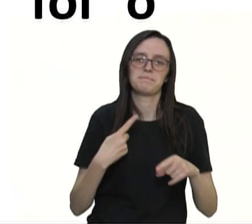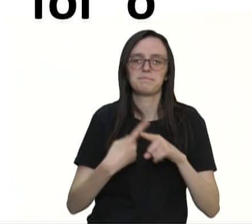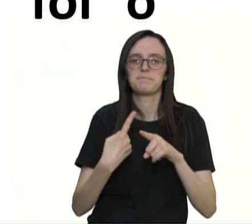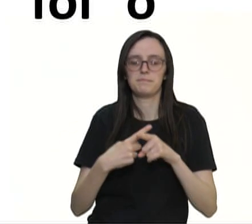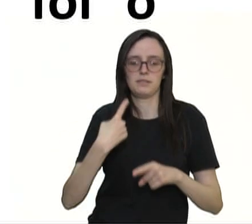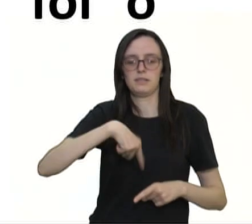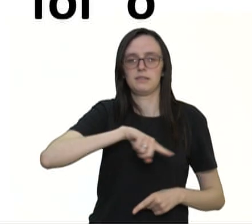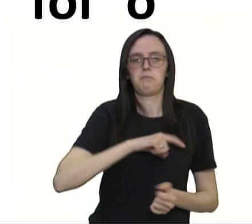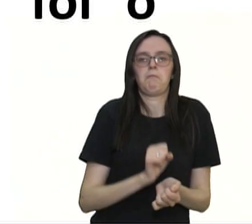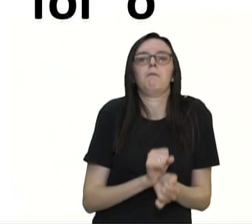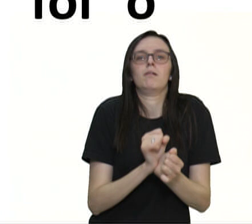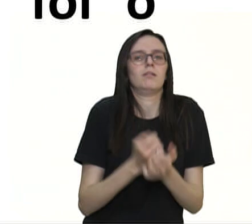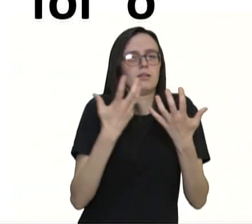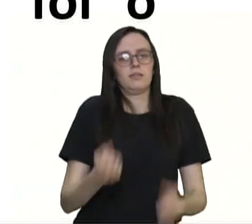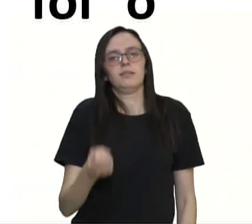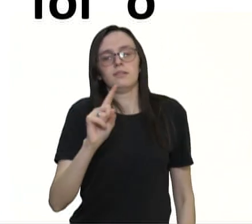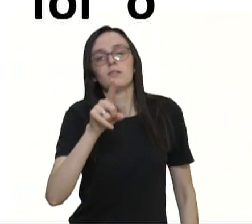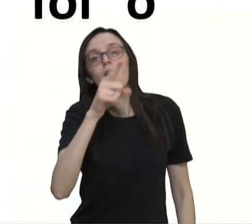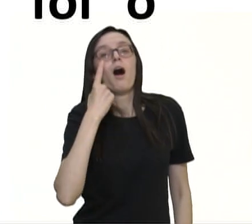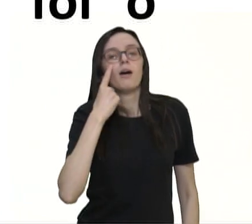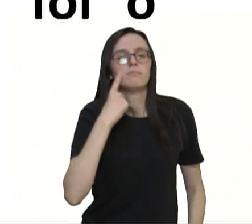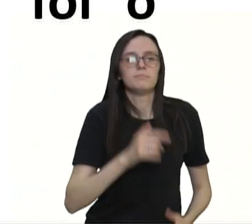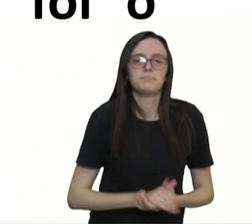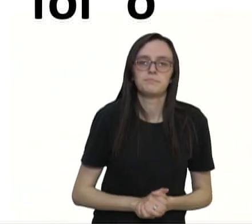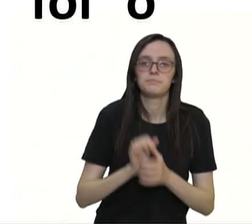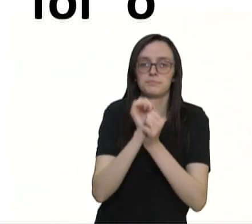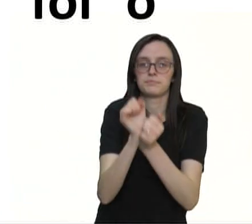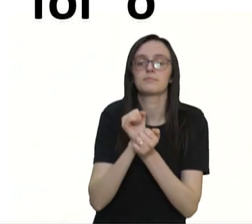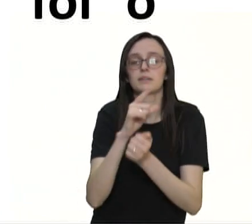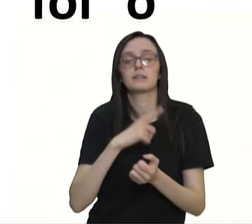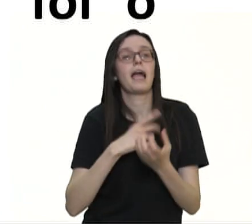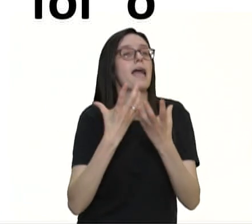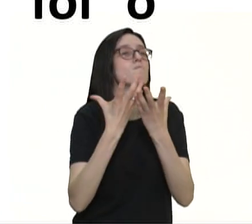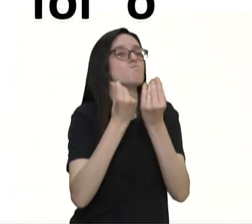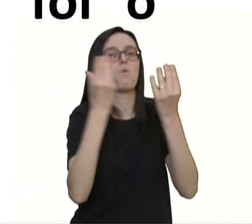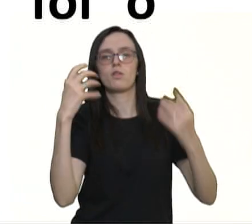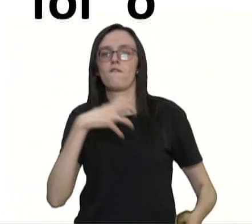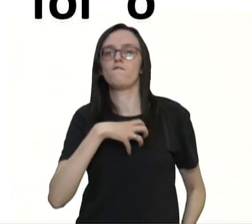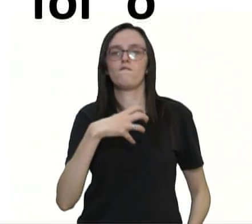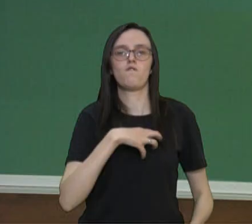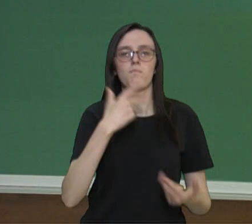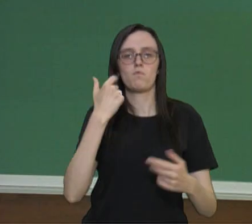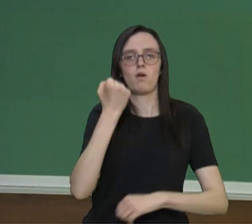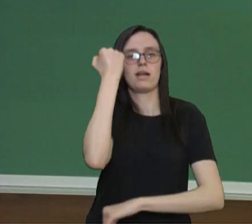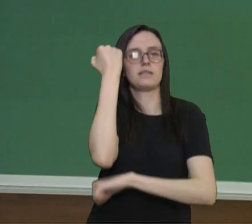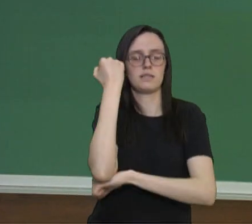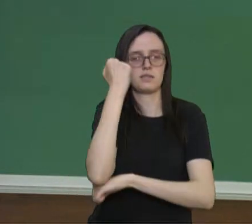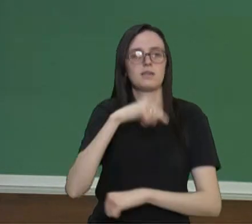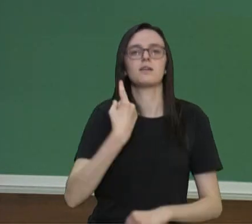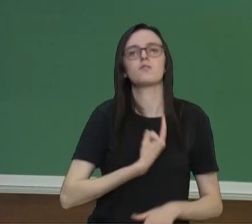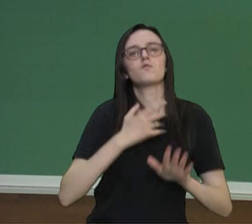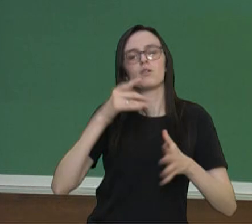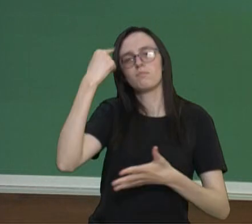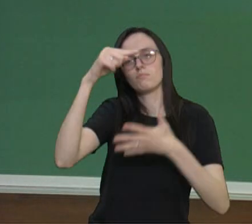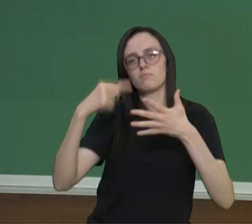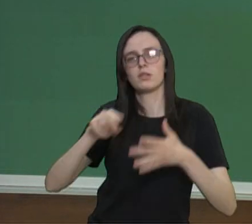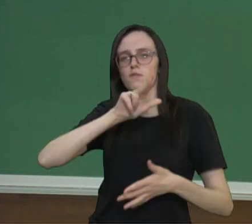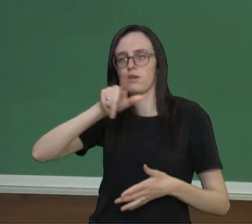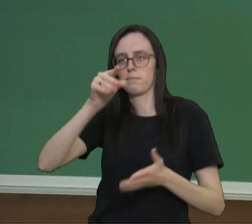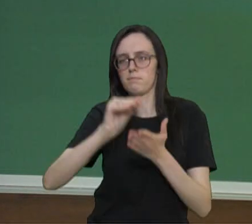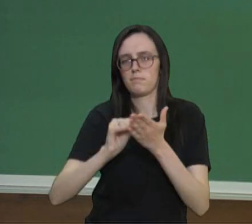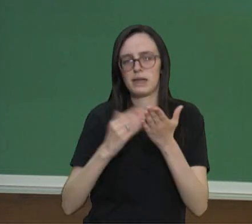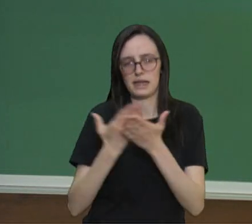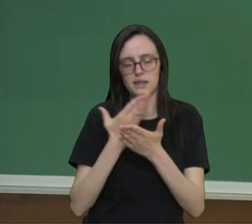quem era escravizado. Olha aí, os escravos tinham muitas formas de resistência. A gente citou várias, você anotou no